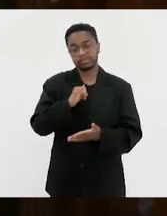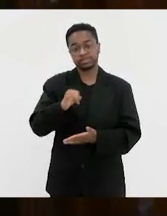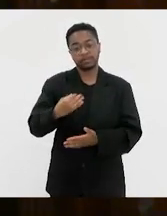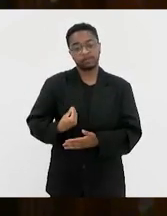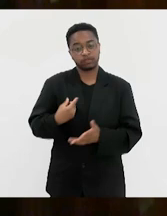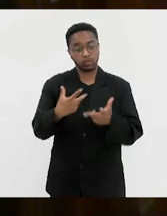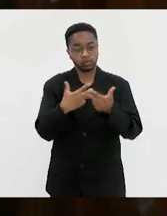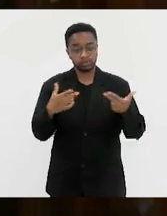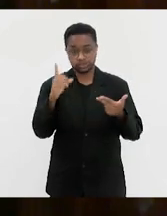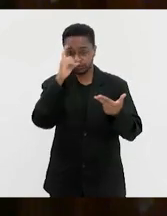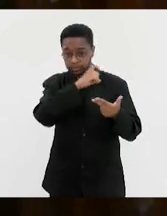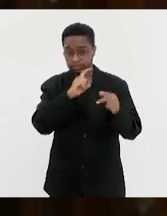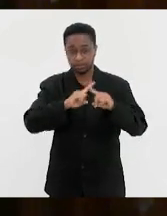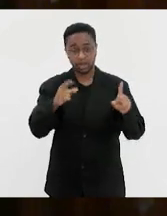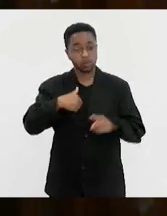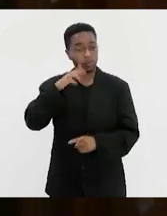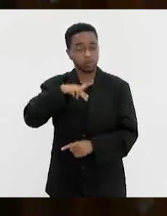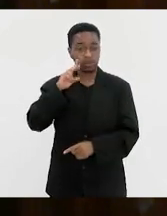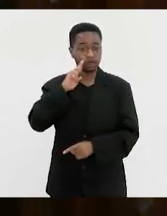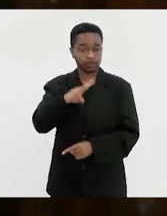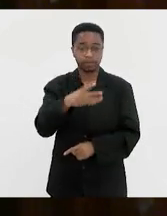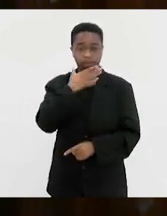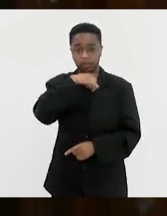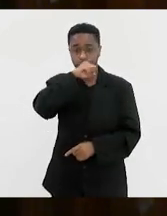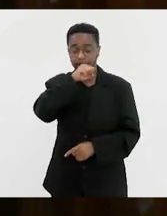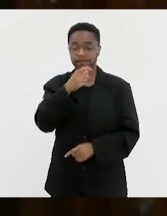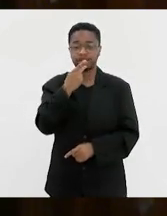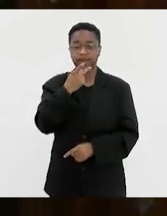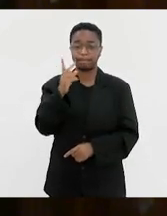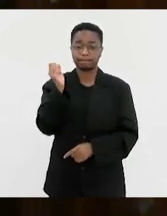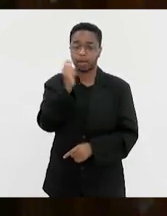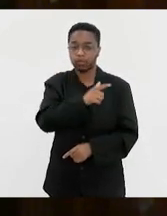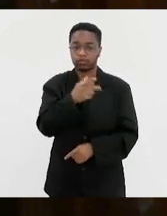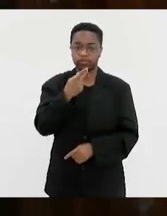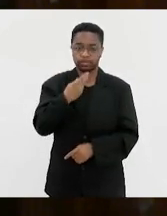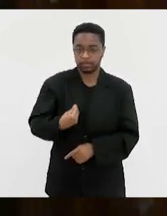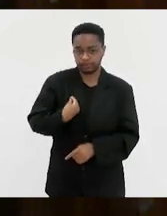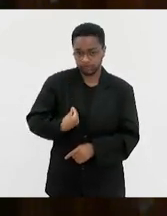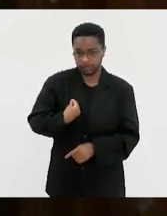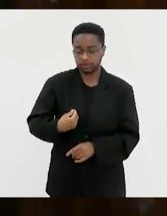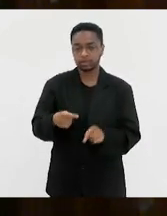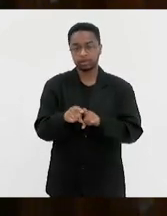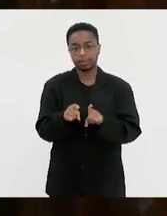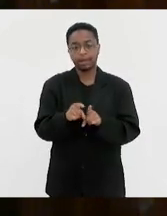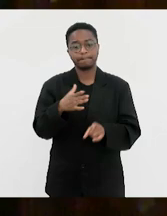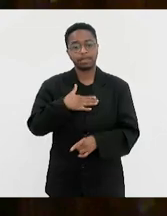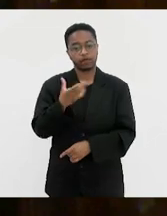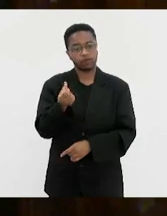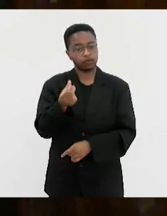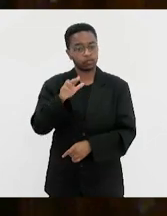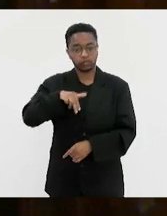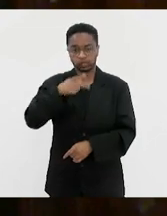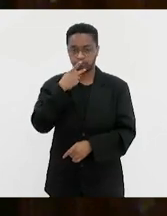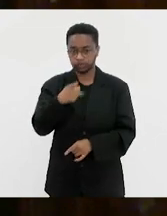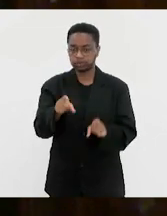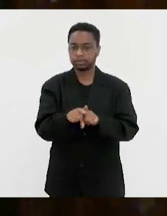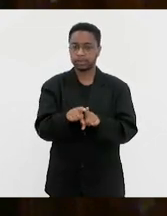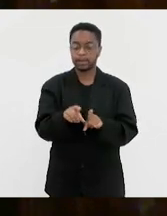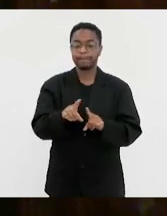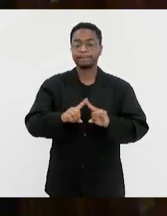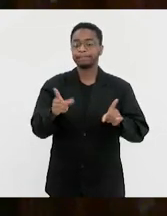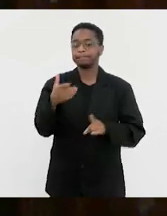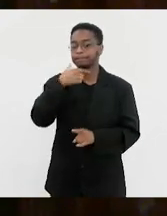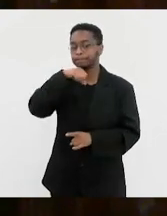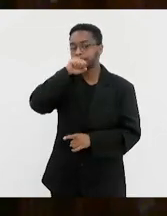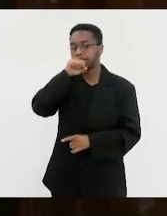vi o meu pai falando mal da vida, como a minha avó nunca falou. E a mãe dele, em todas as suas dificuldades, ela